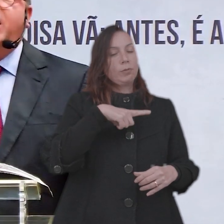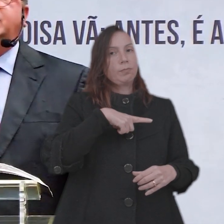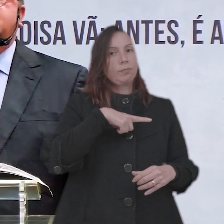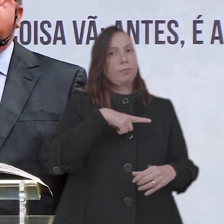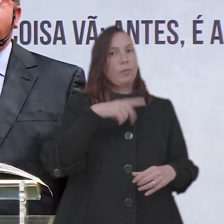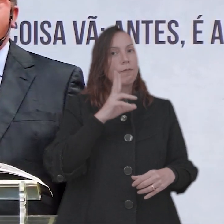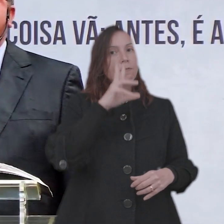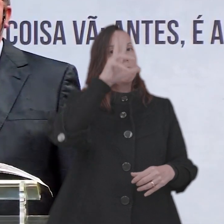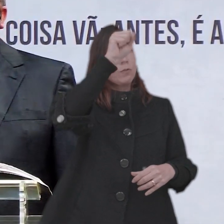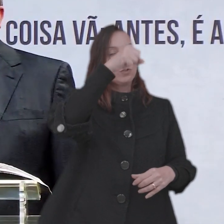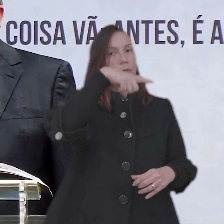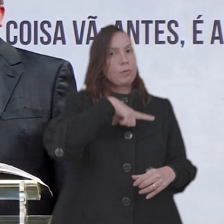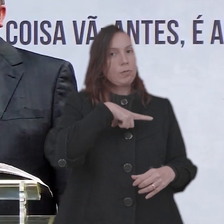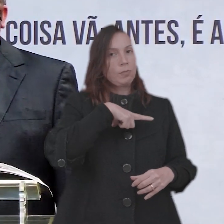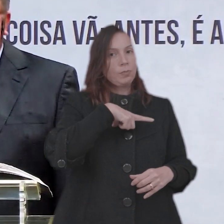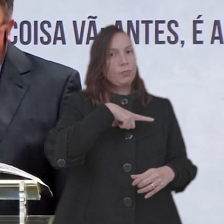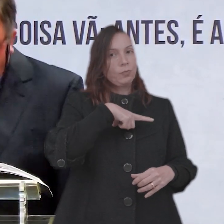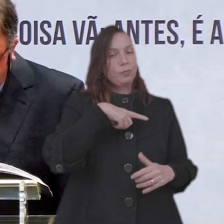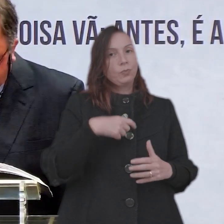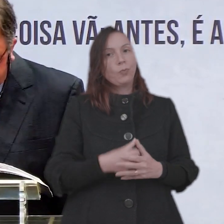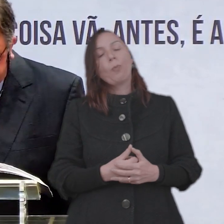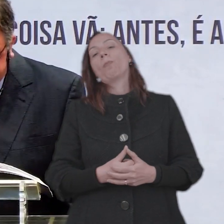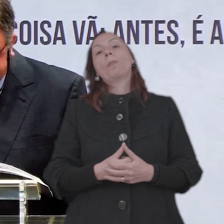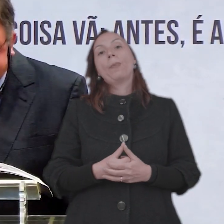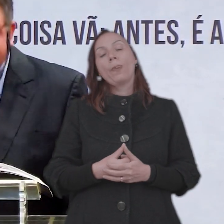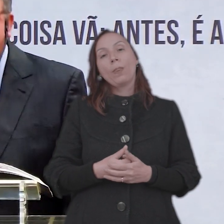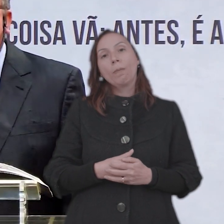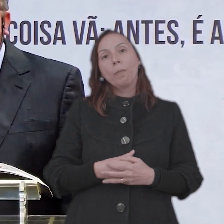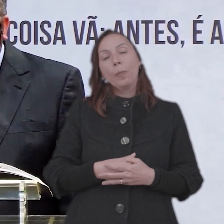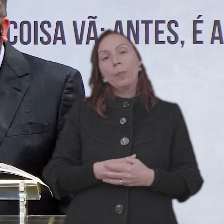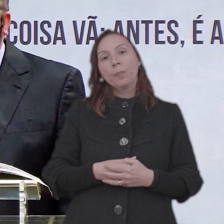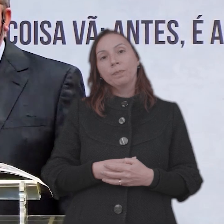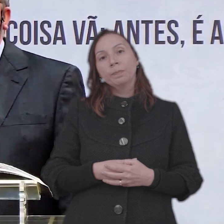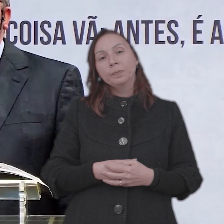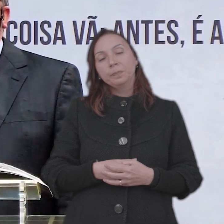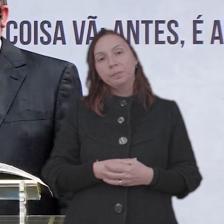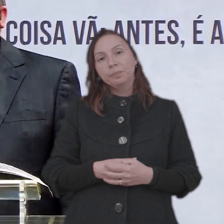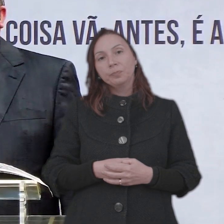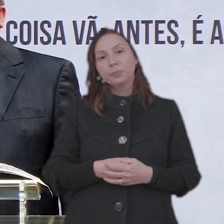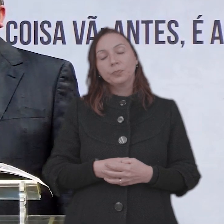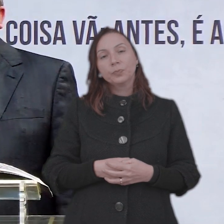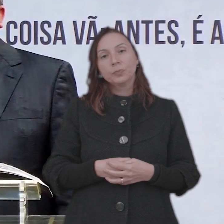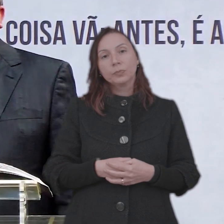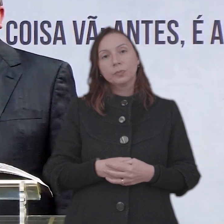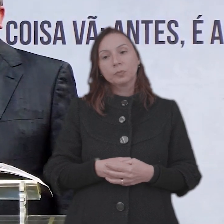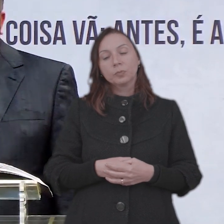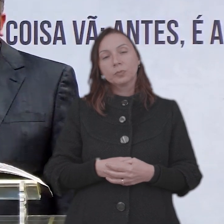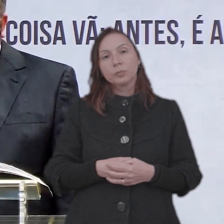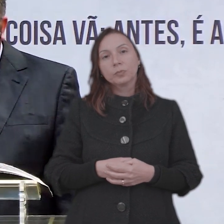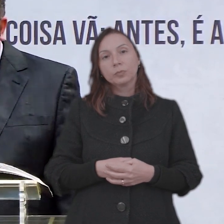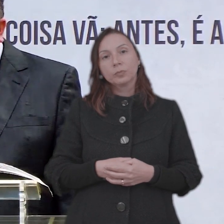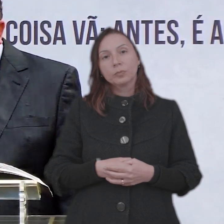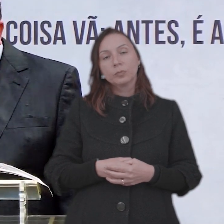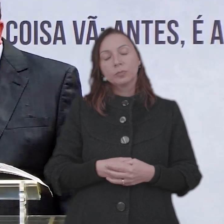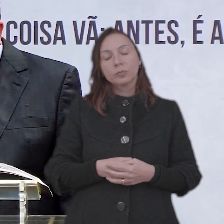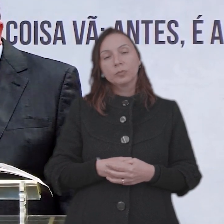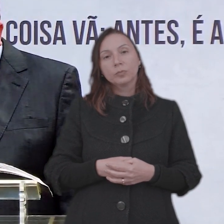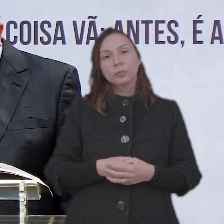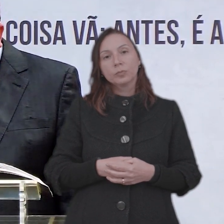ser forte e corajoso. Ser forte e corajoso. Presta